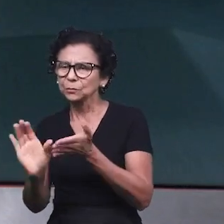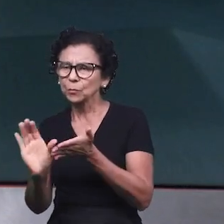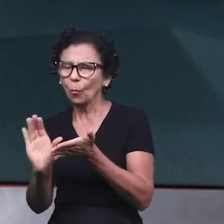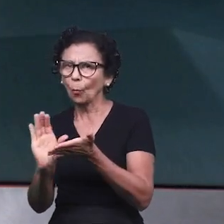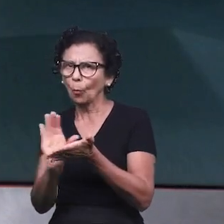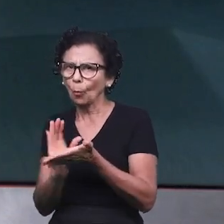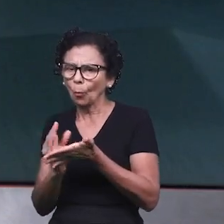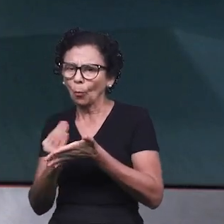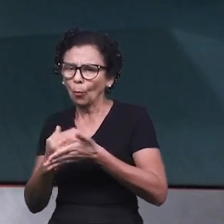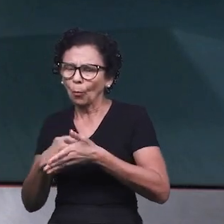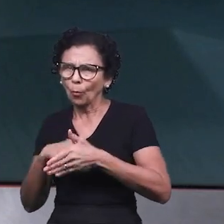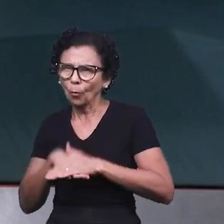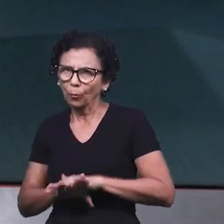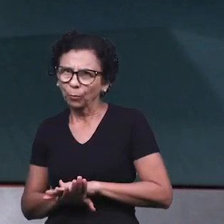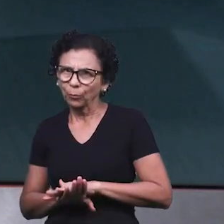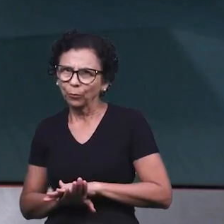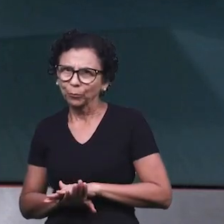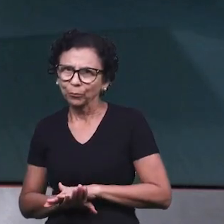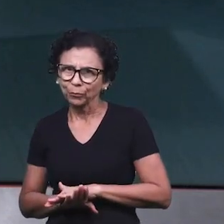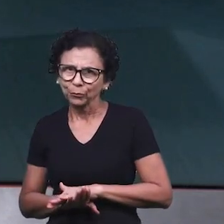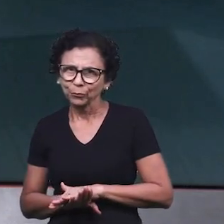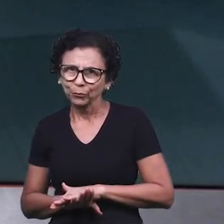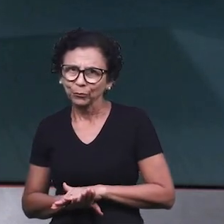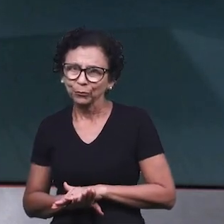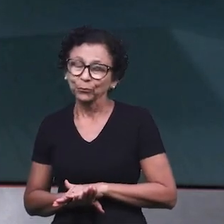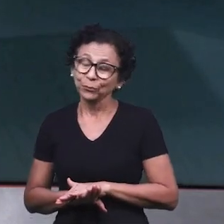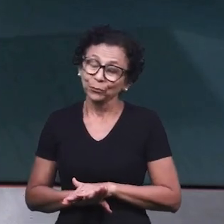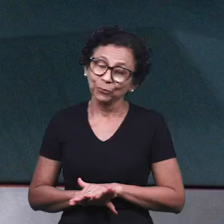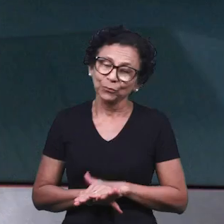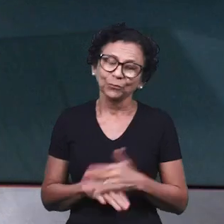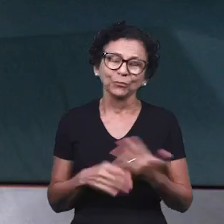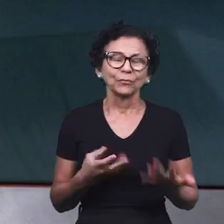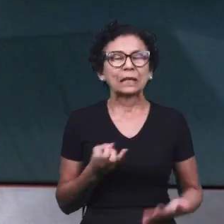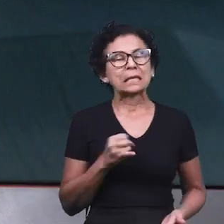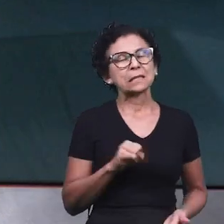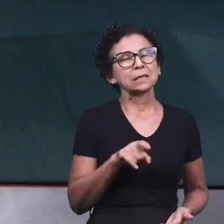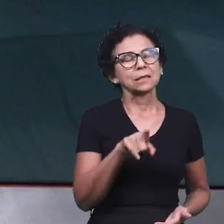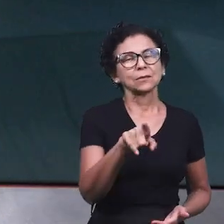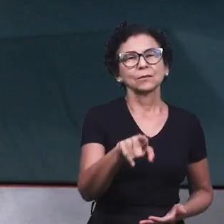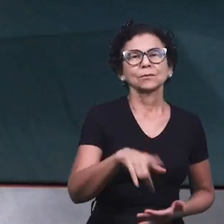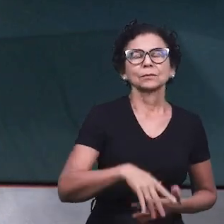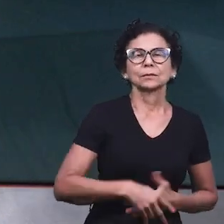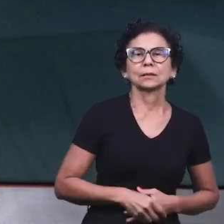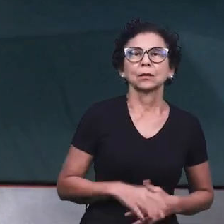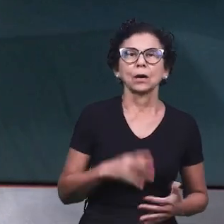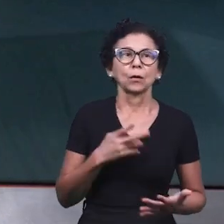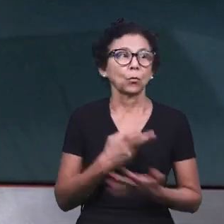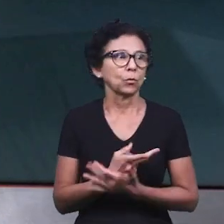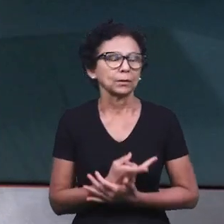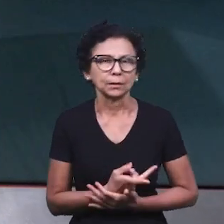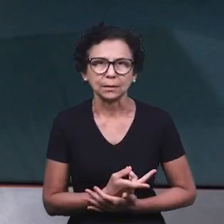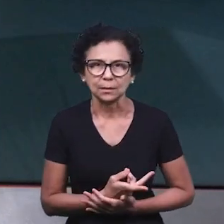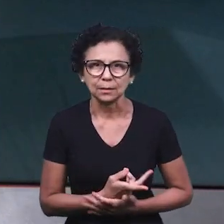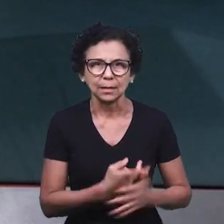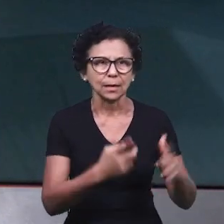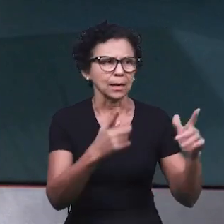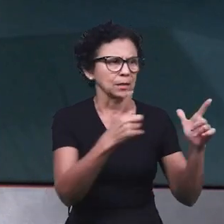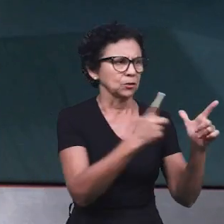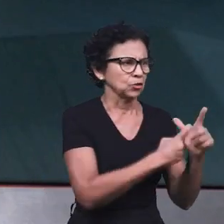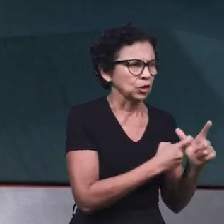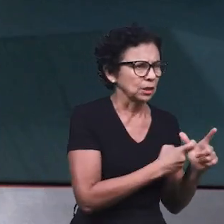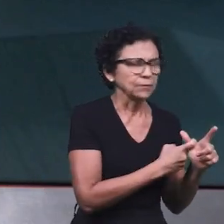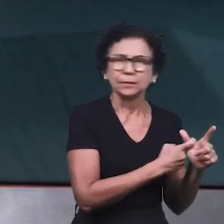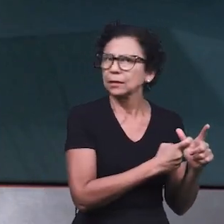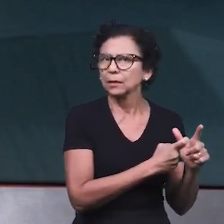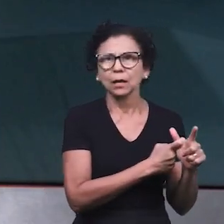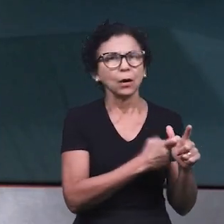adimplência é quase 100% garantida. Se você chegar numa situação dessa e não